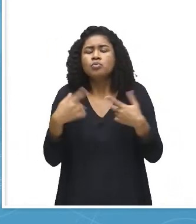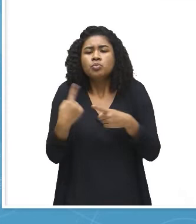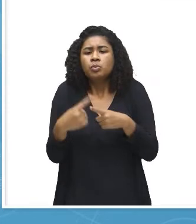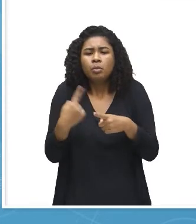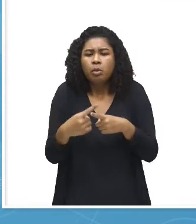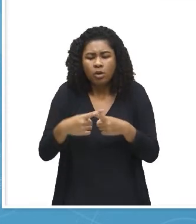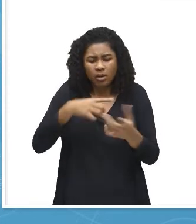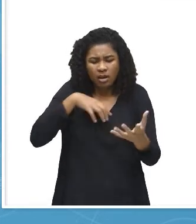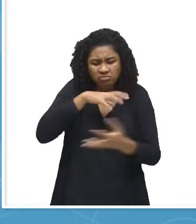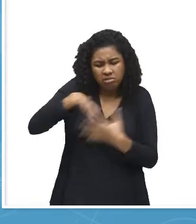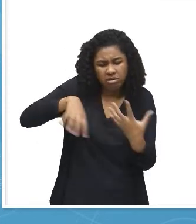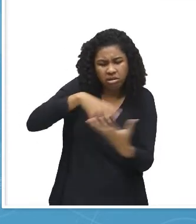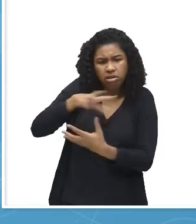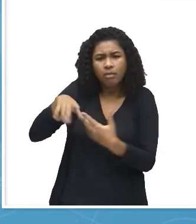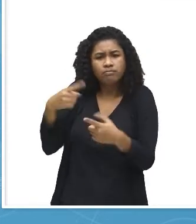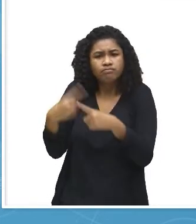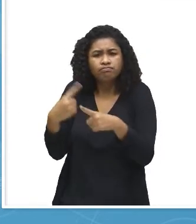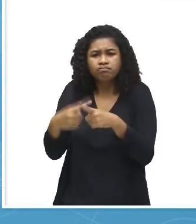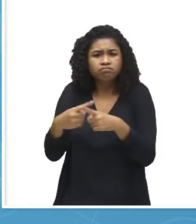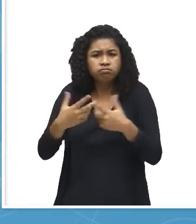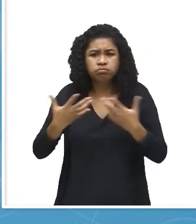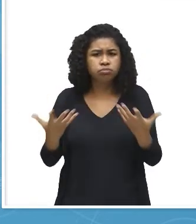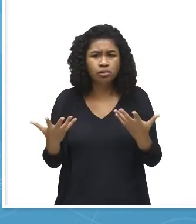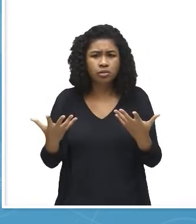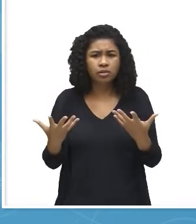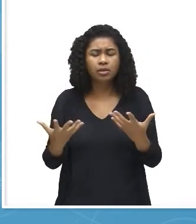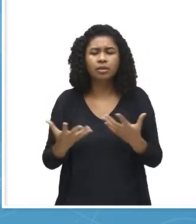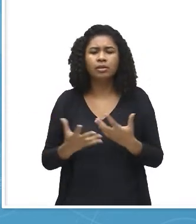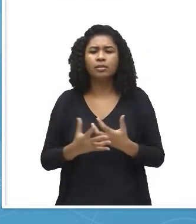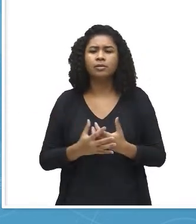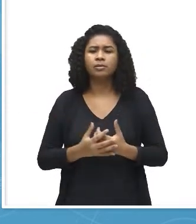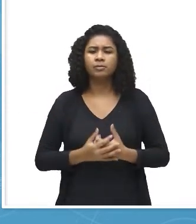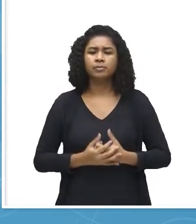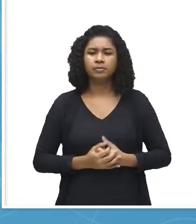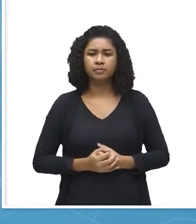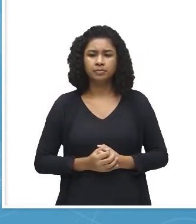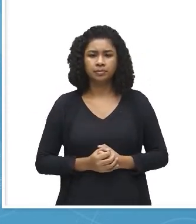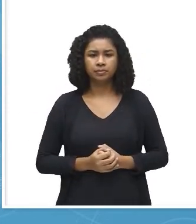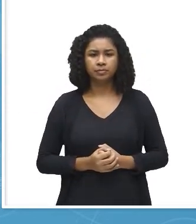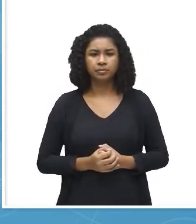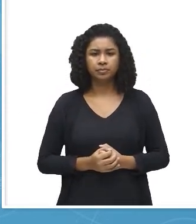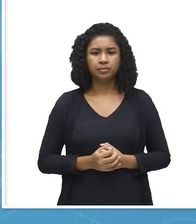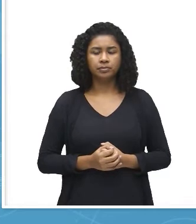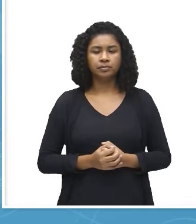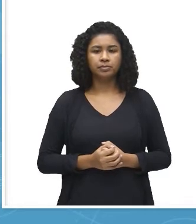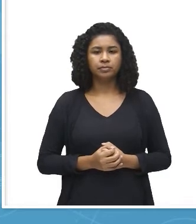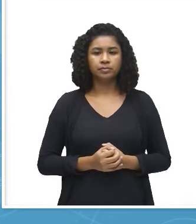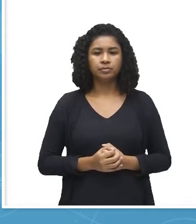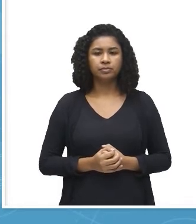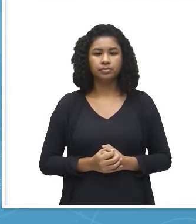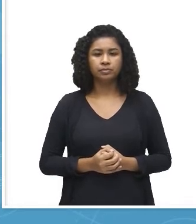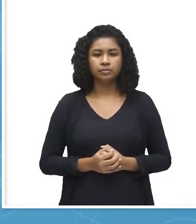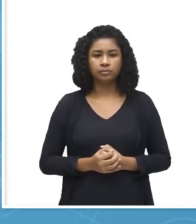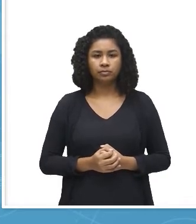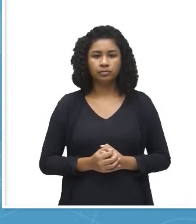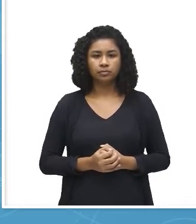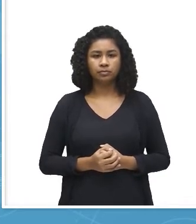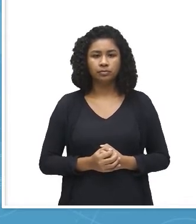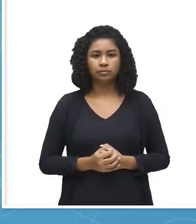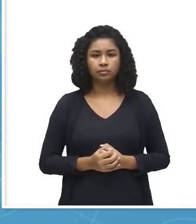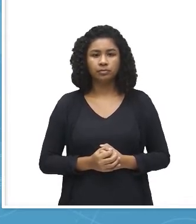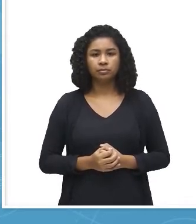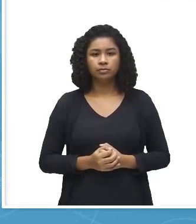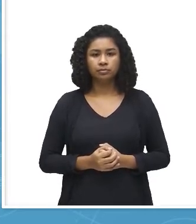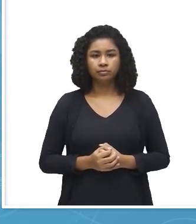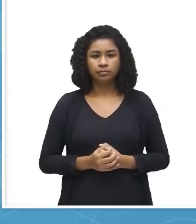essas revoltas africanas contra a dominação europeia? Vamos lá. Primeiro motivo é a perda